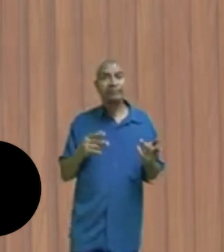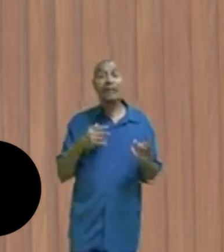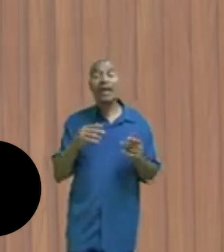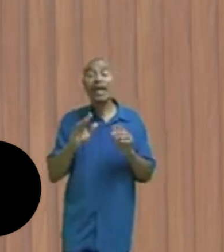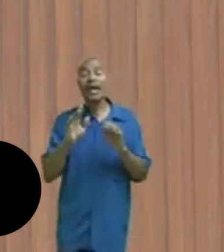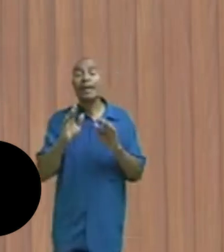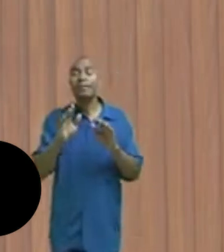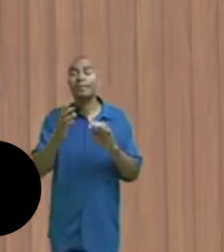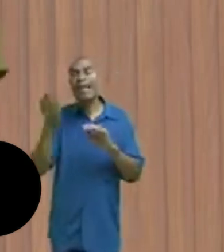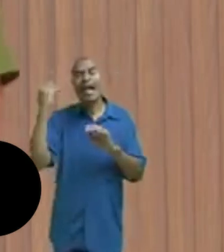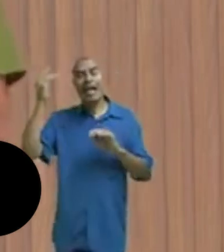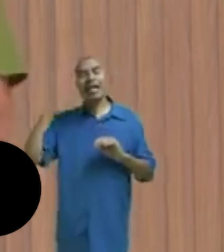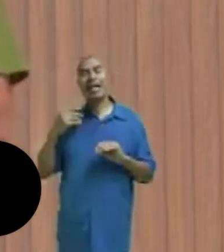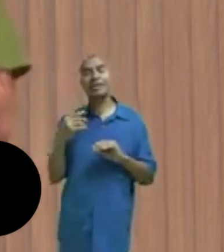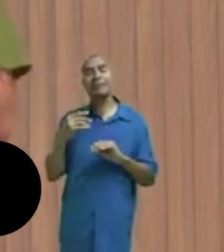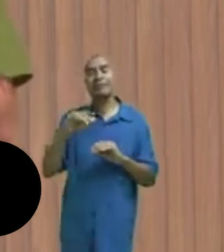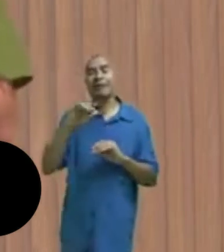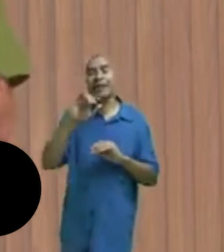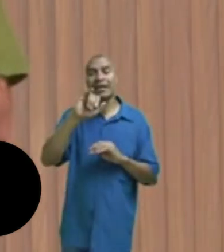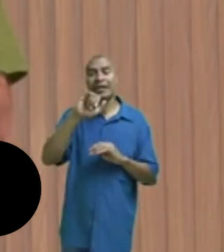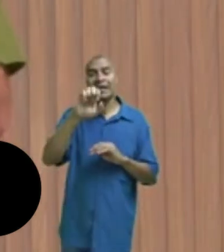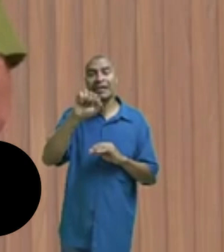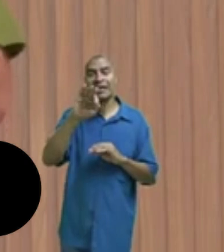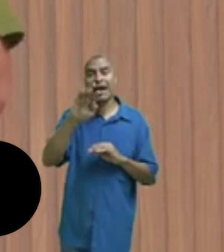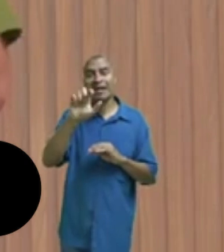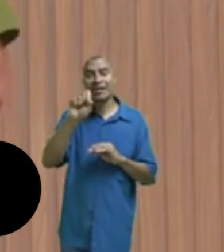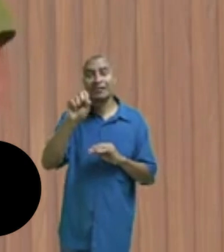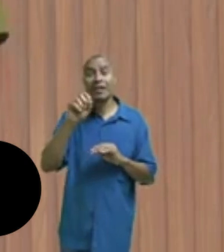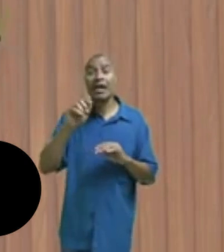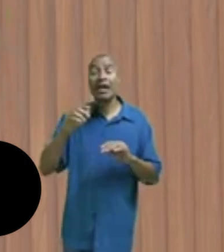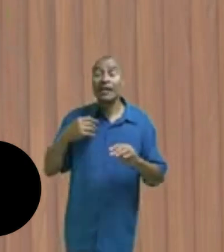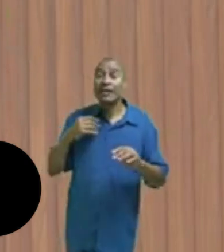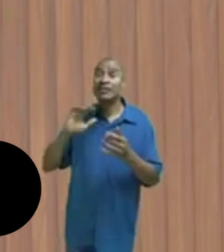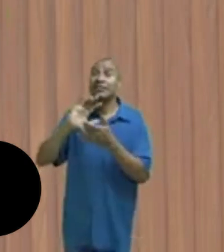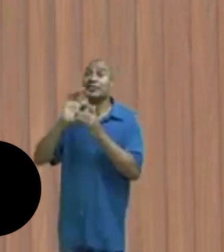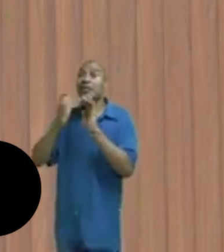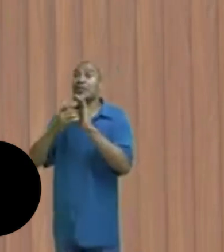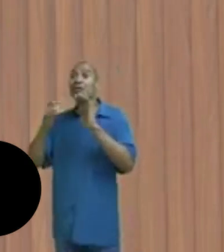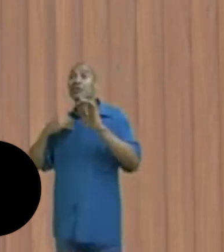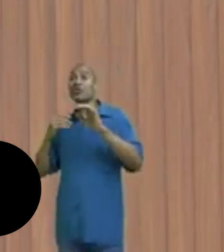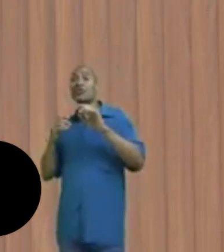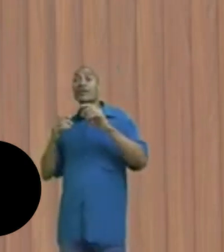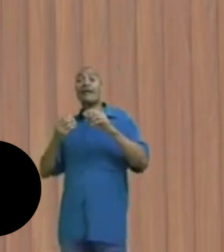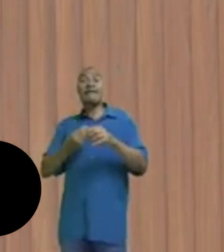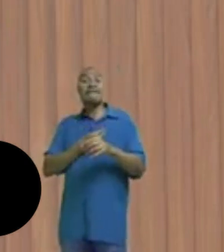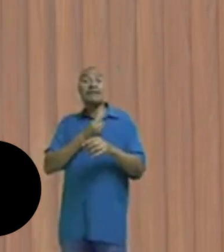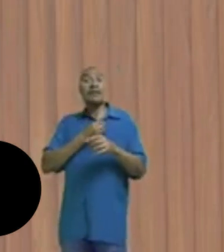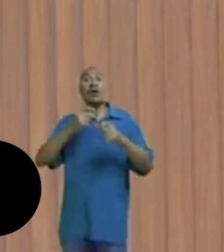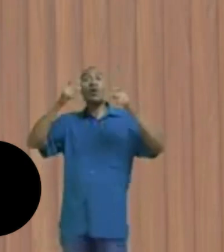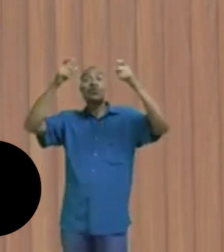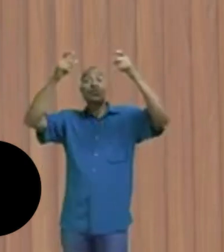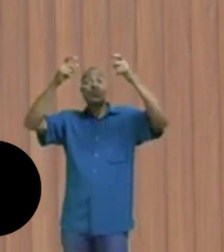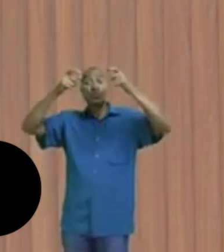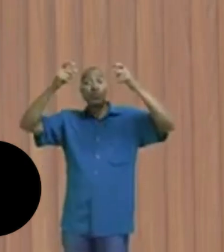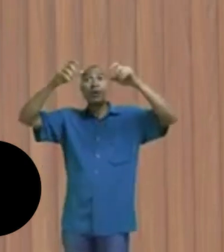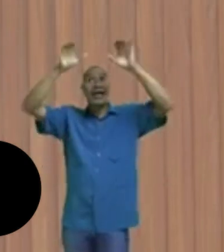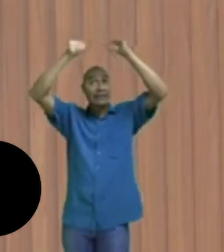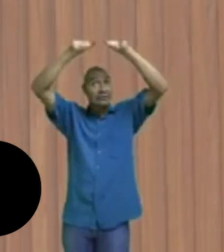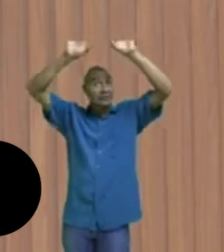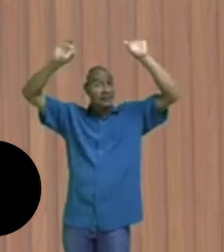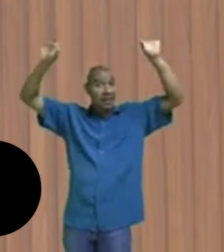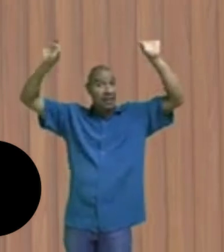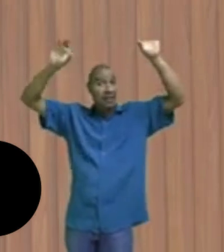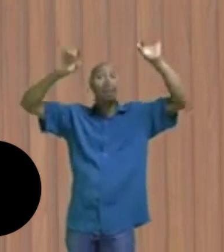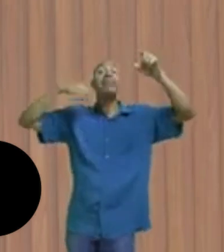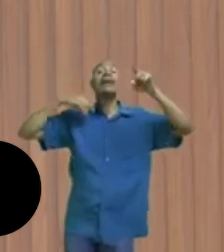eu, o Senhor, habito num lugar altíssimo e inacessível, mas também habito